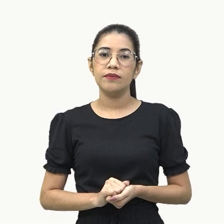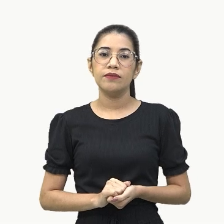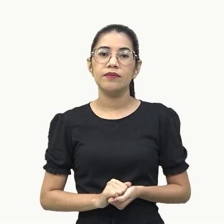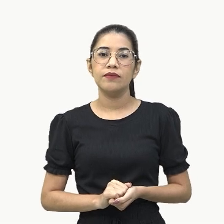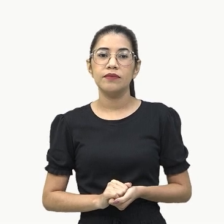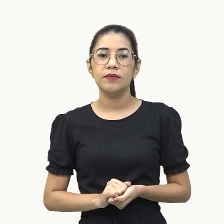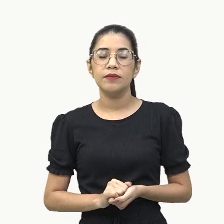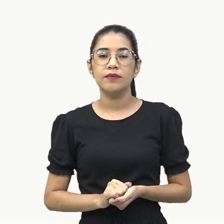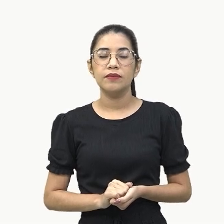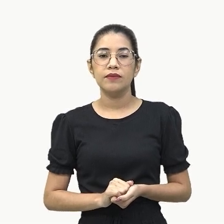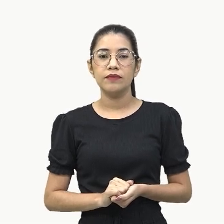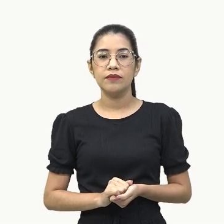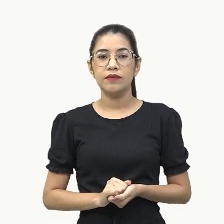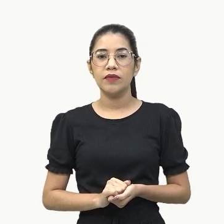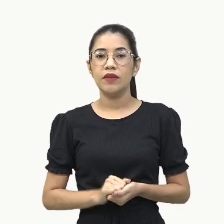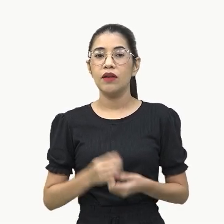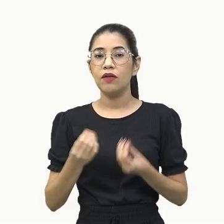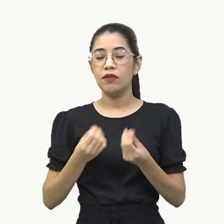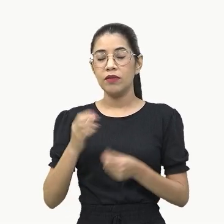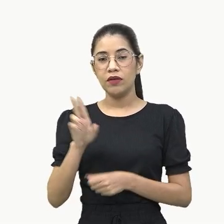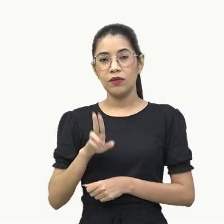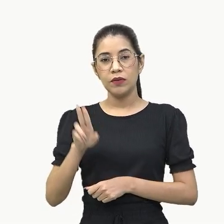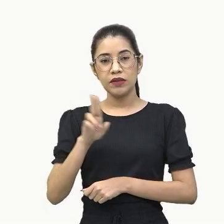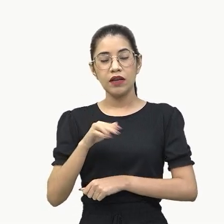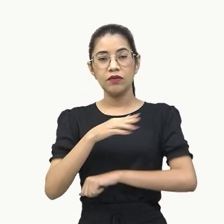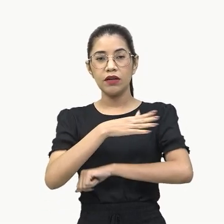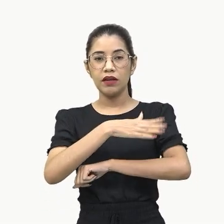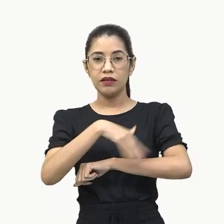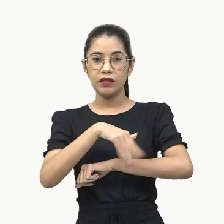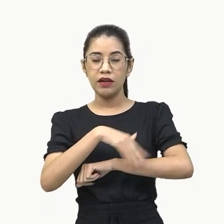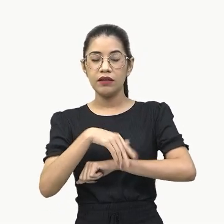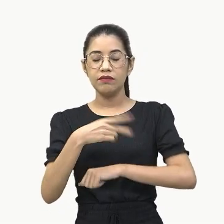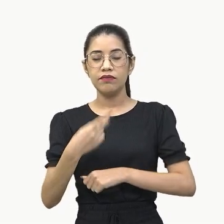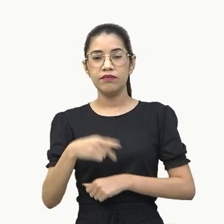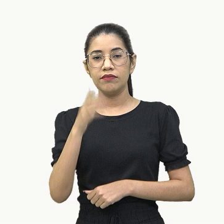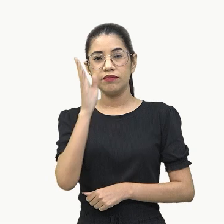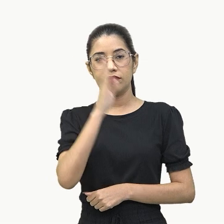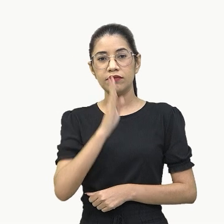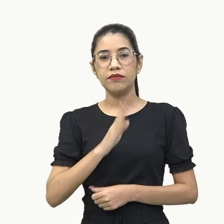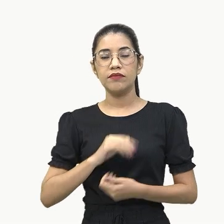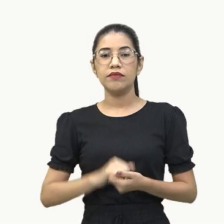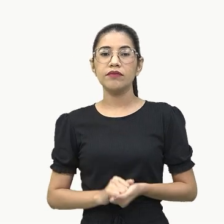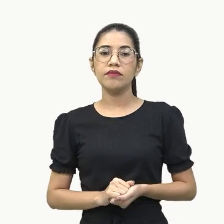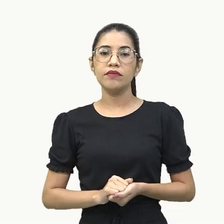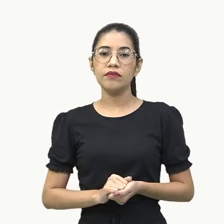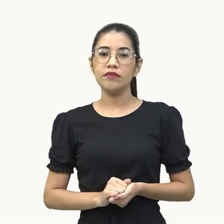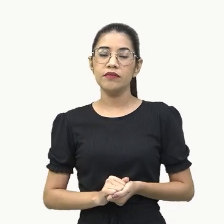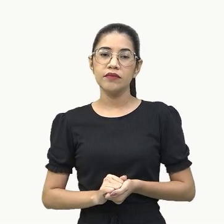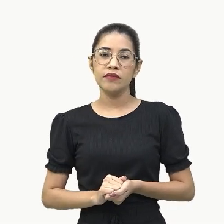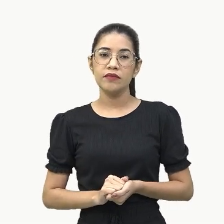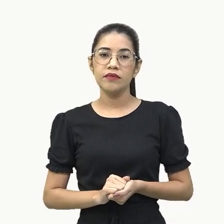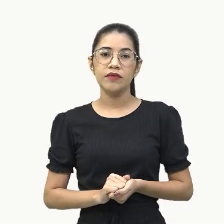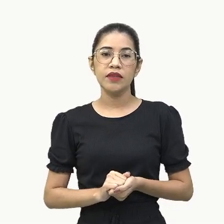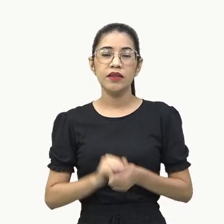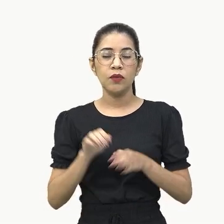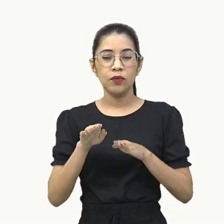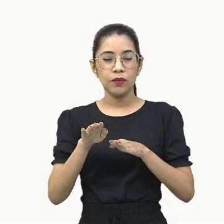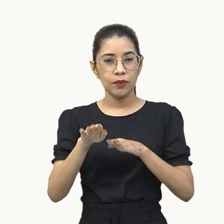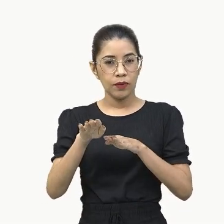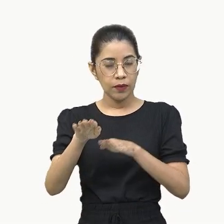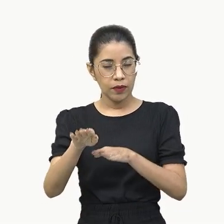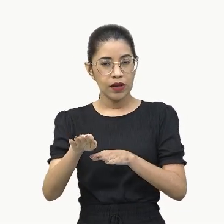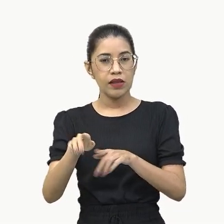à utilização da malha rodoviária no Brasil os congestionamentos eles também vão ter impactos